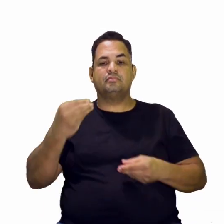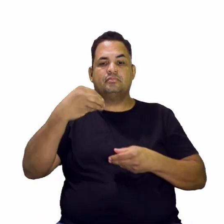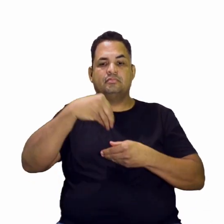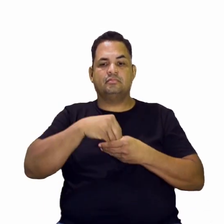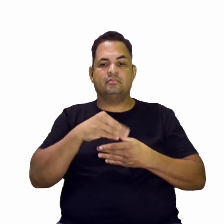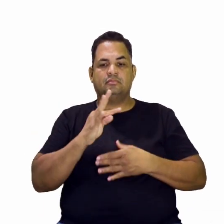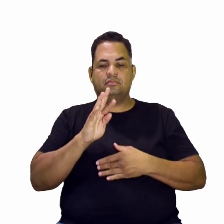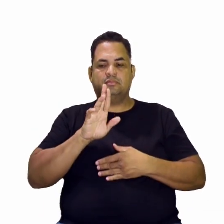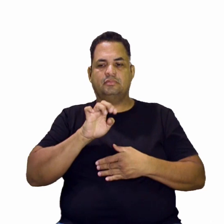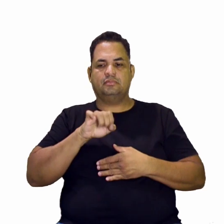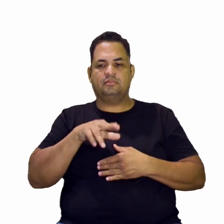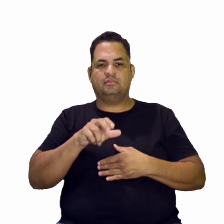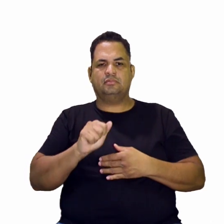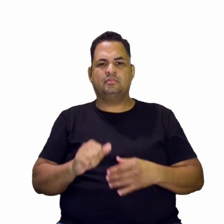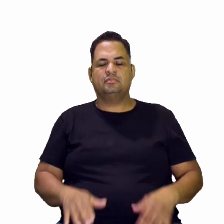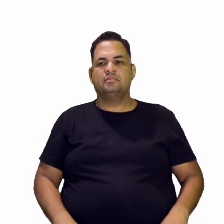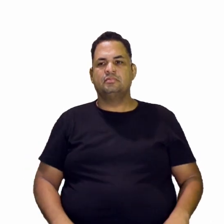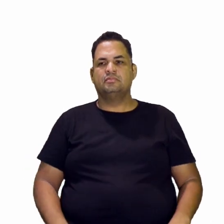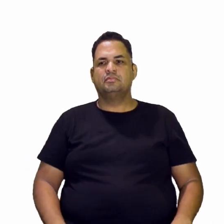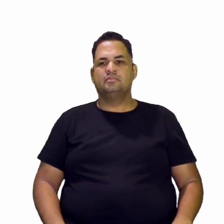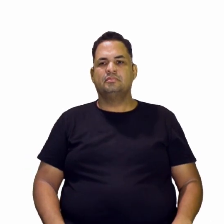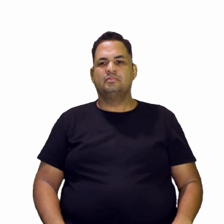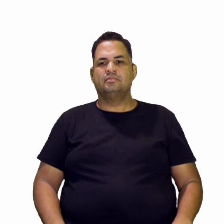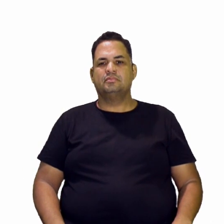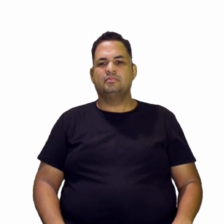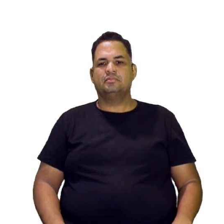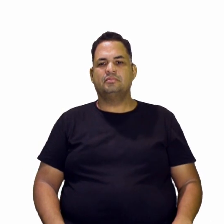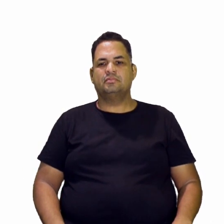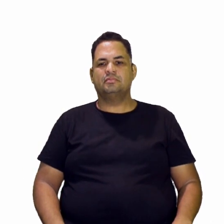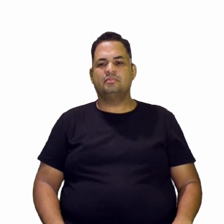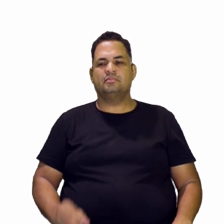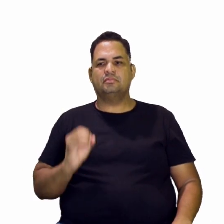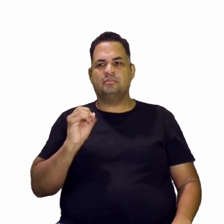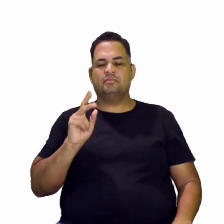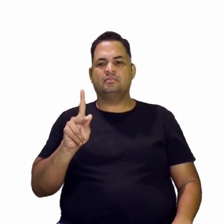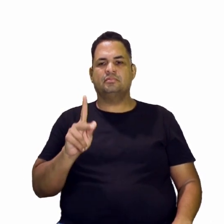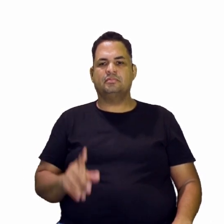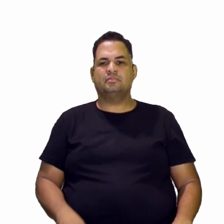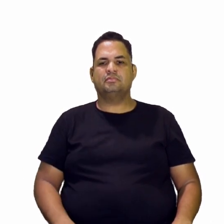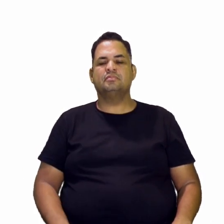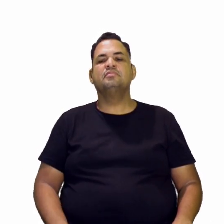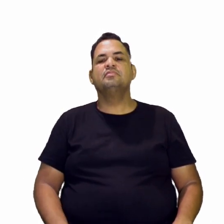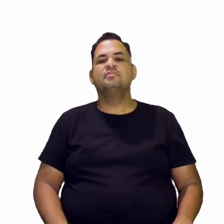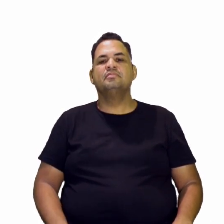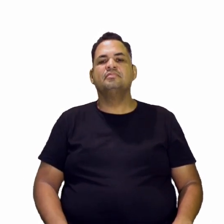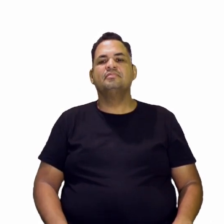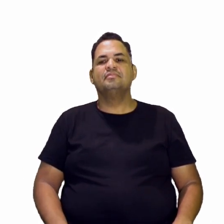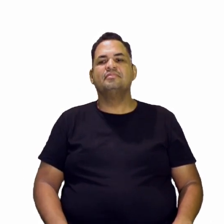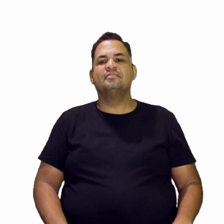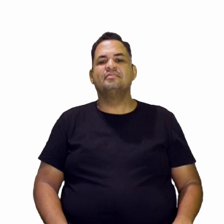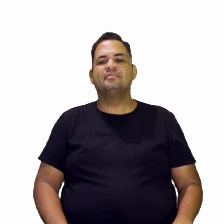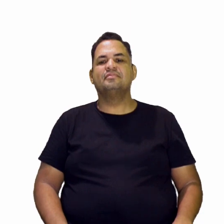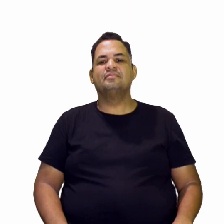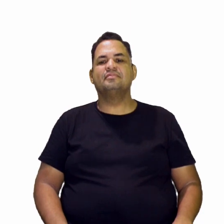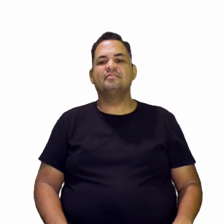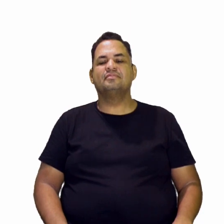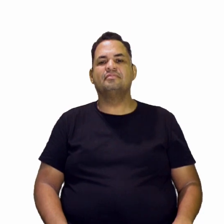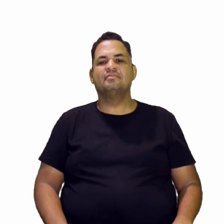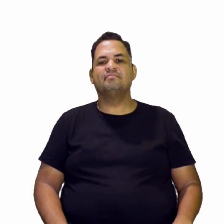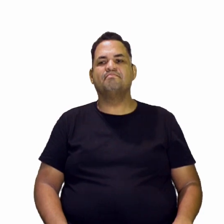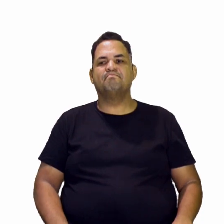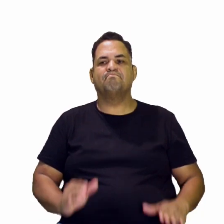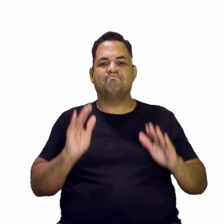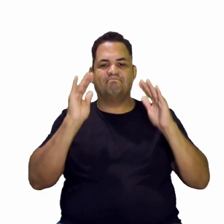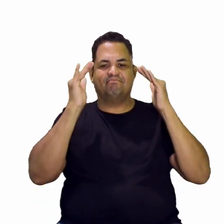da tênia. Vamos seguindo? Ok, gente. Então, olha aqui pra mim.